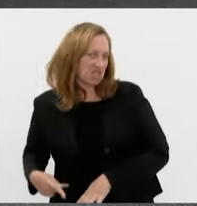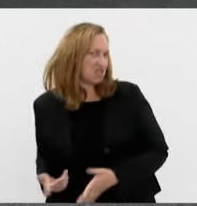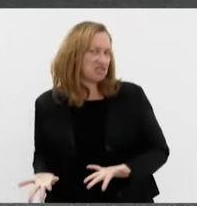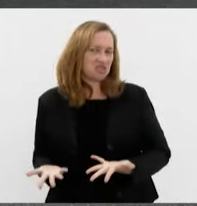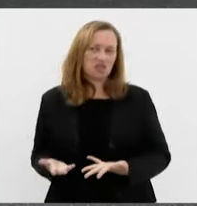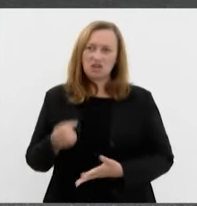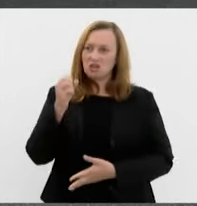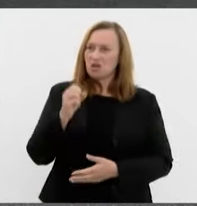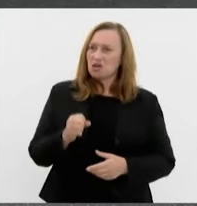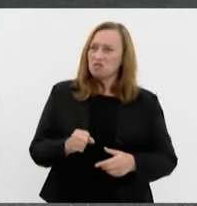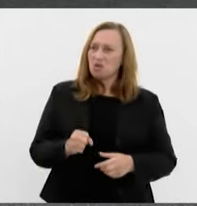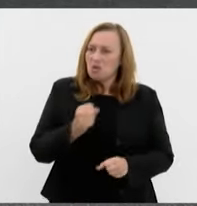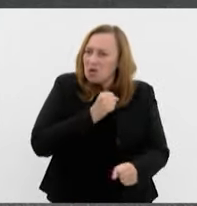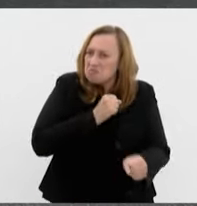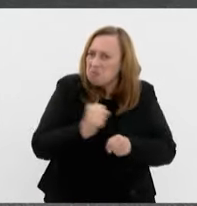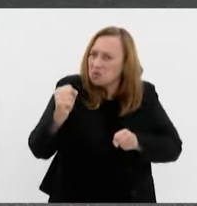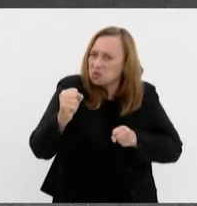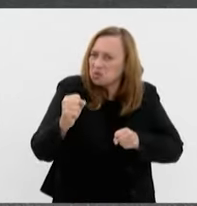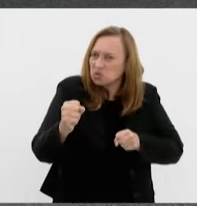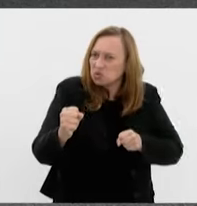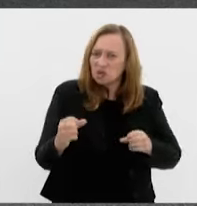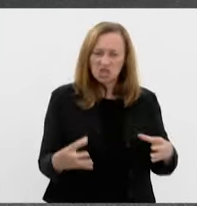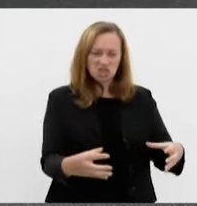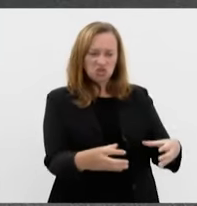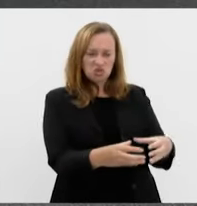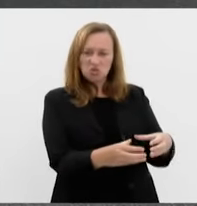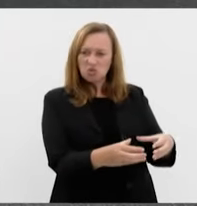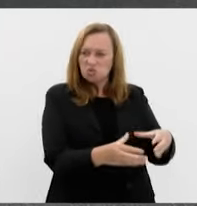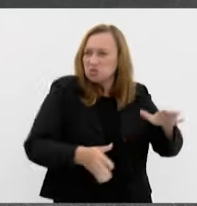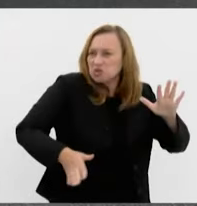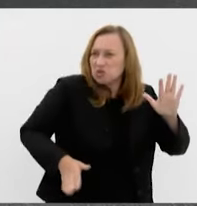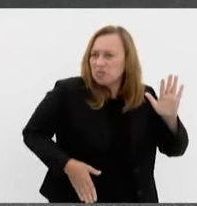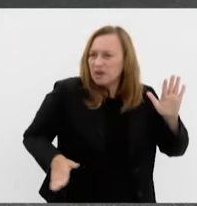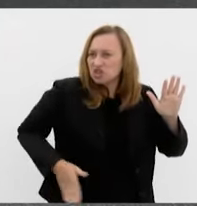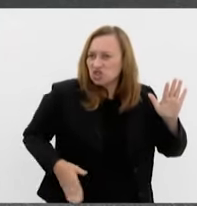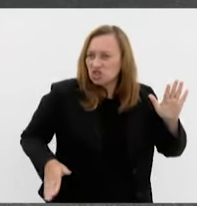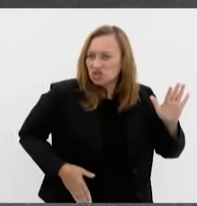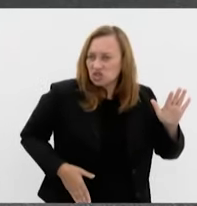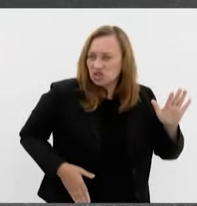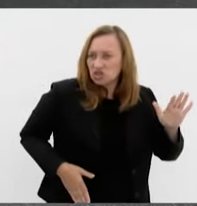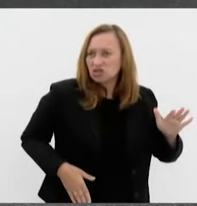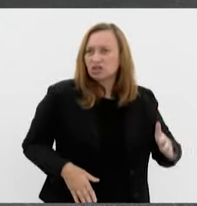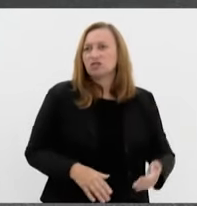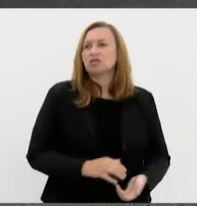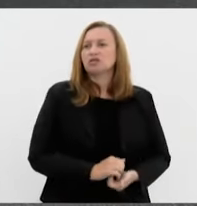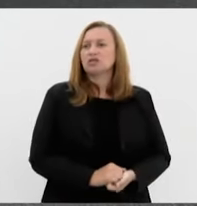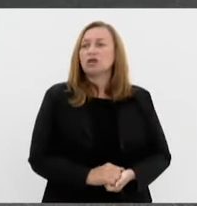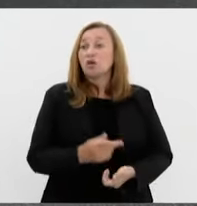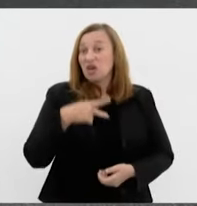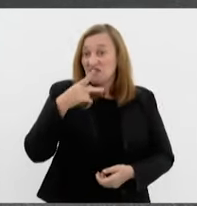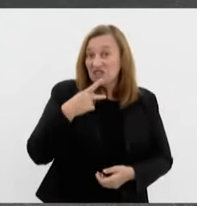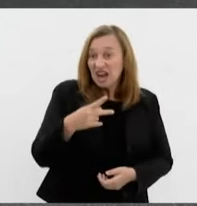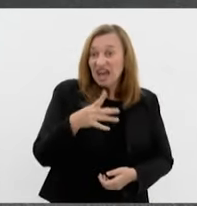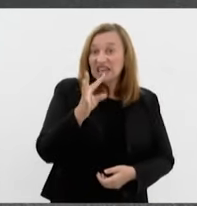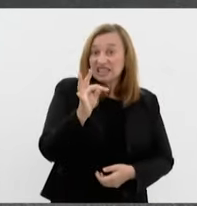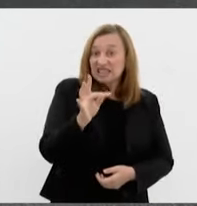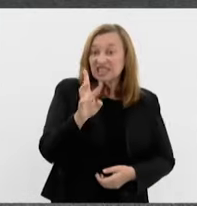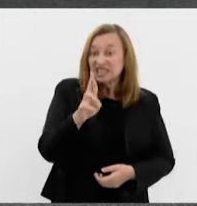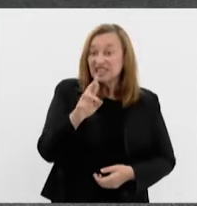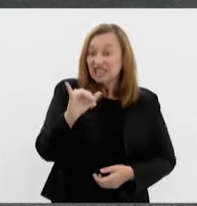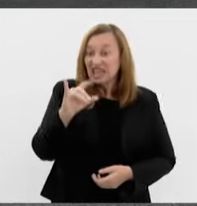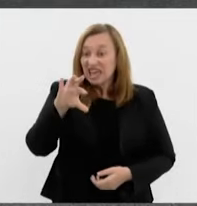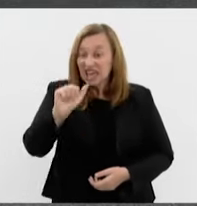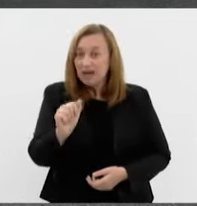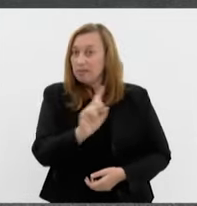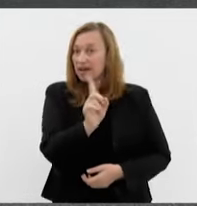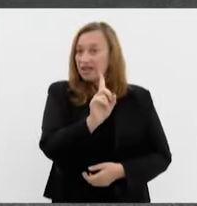o meu repúdio a essa quadrilha eu ia falar trinca Mas você é uma quadrilha porque tem os pau mandados né a